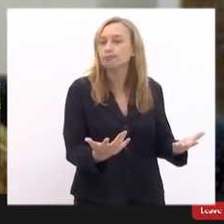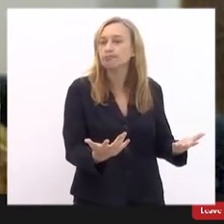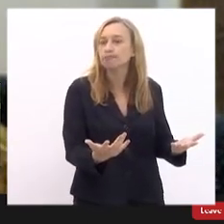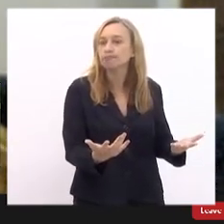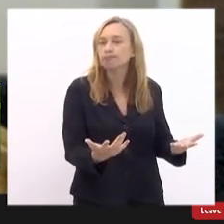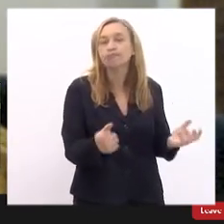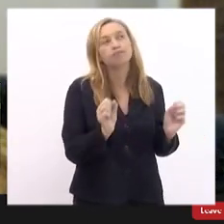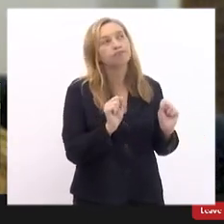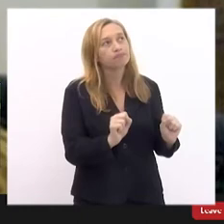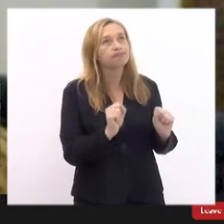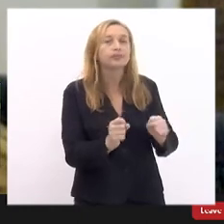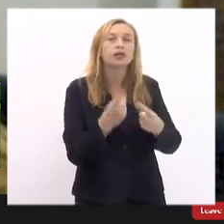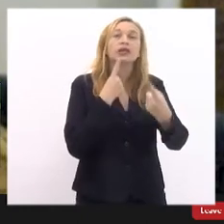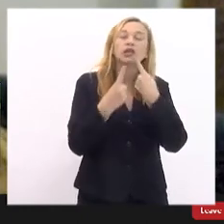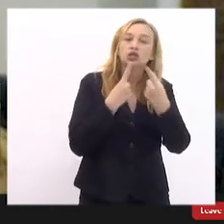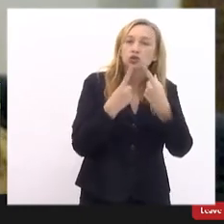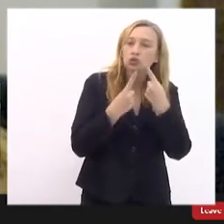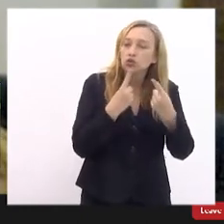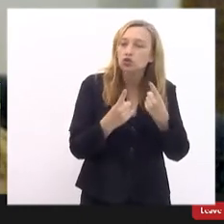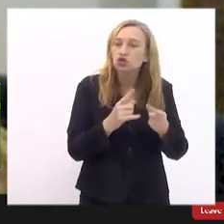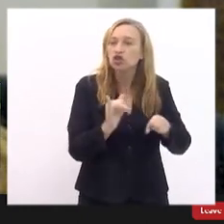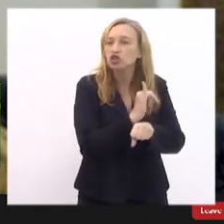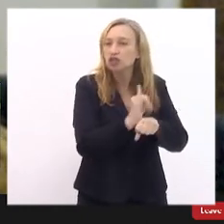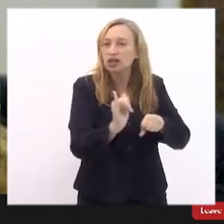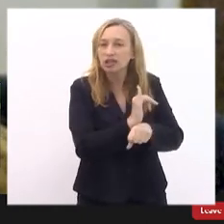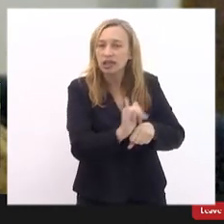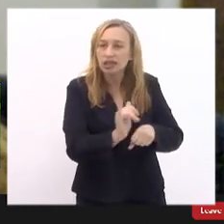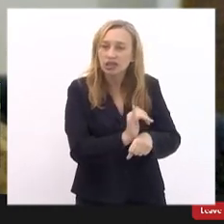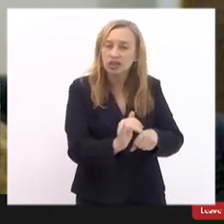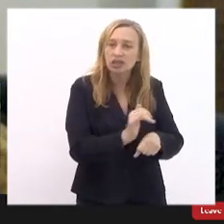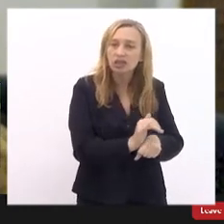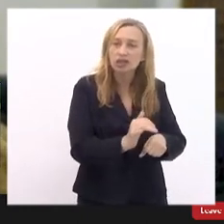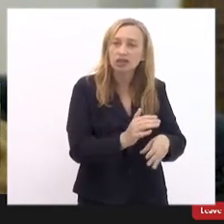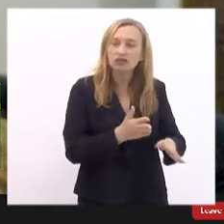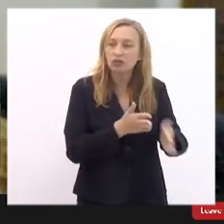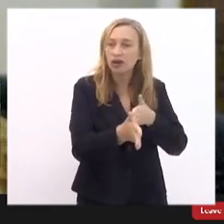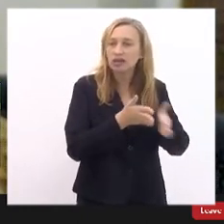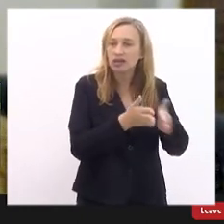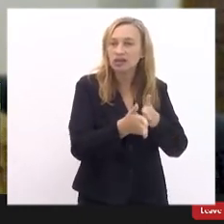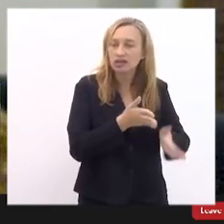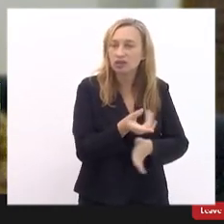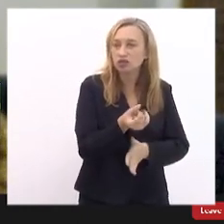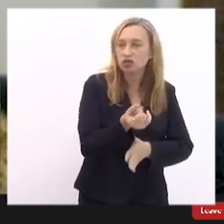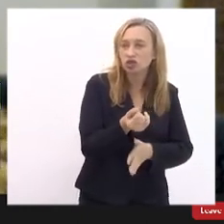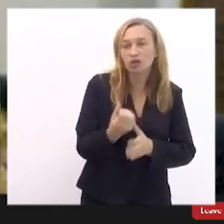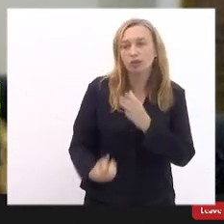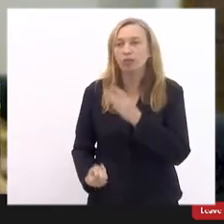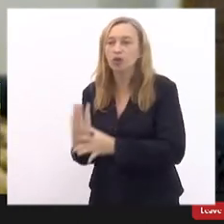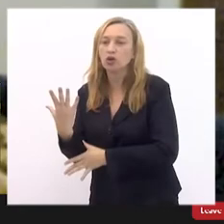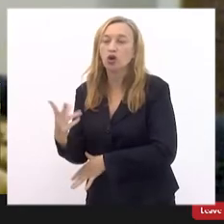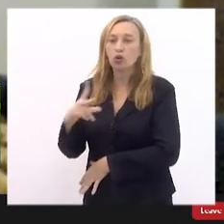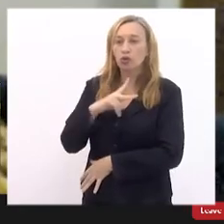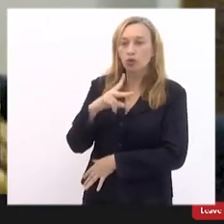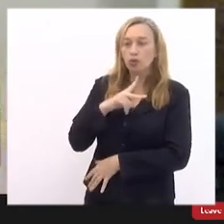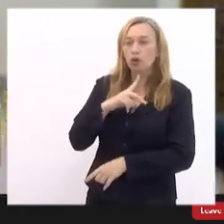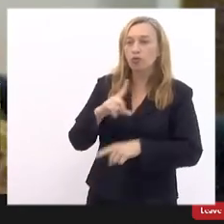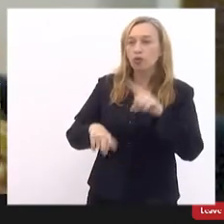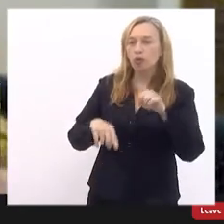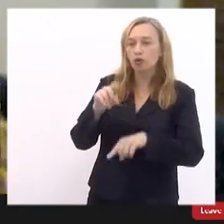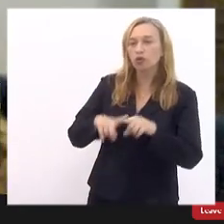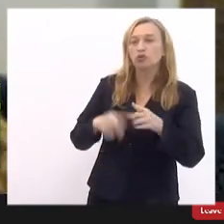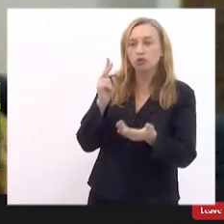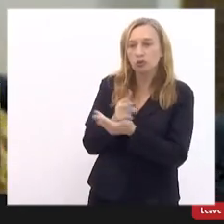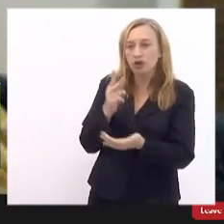que a gente possa discutir o acesso a crédito para a produção, inclusive o próprio equipamento, mesmo sendo usado,